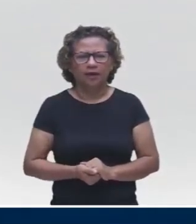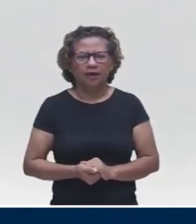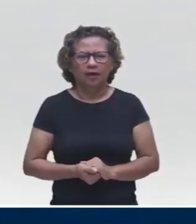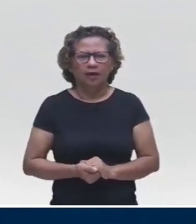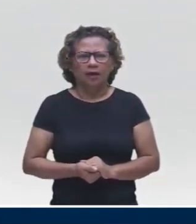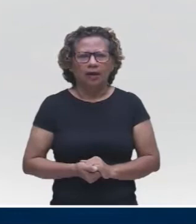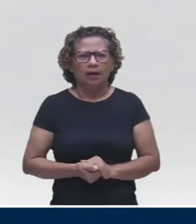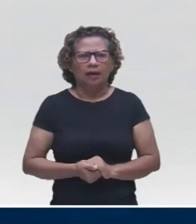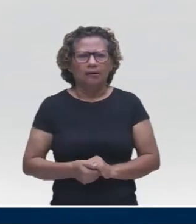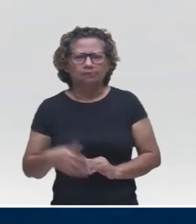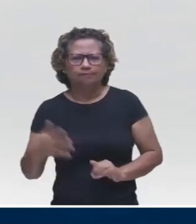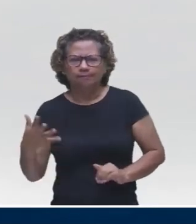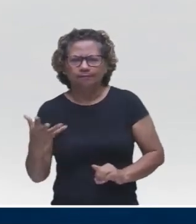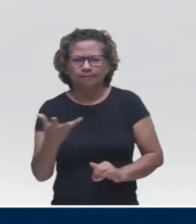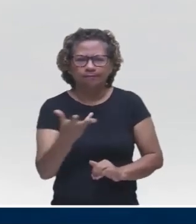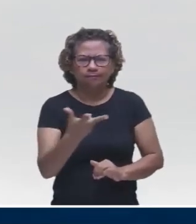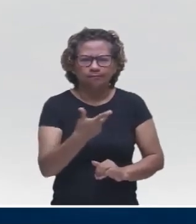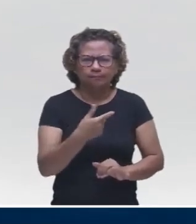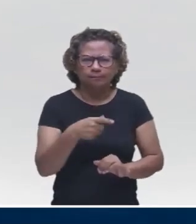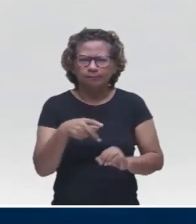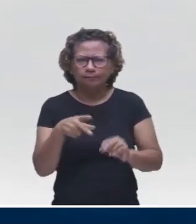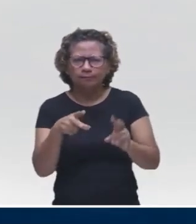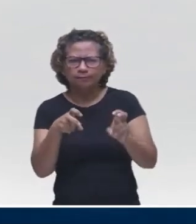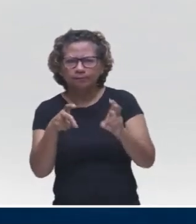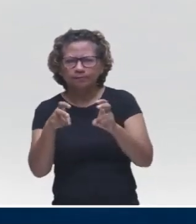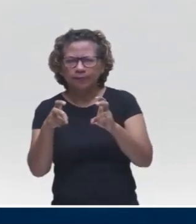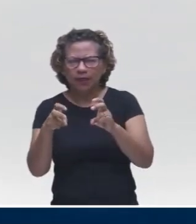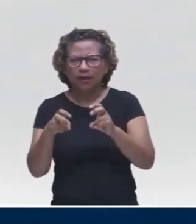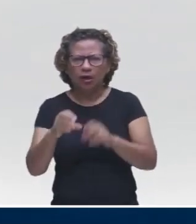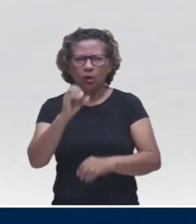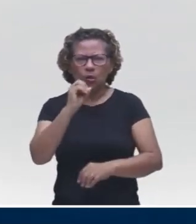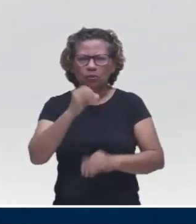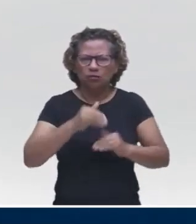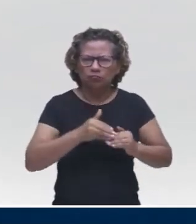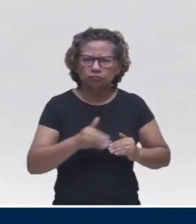Habilidade: analisar os zeros de uma função polinomial do primeiro grau.